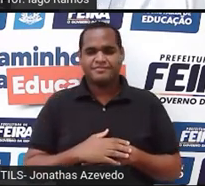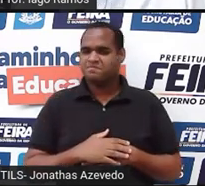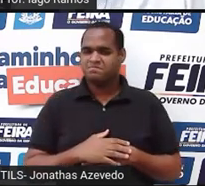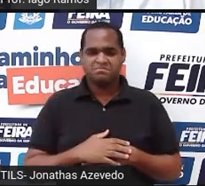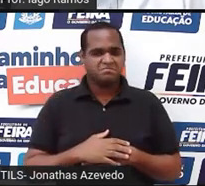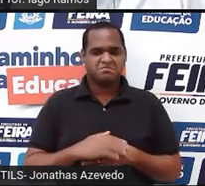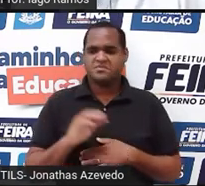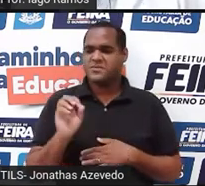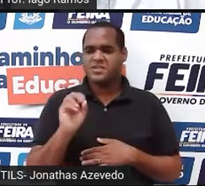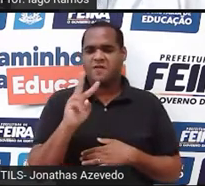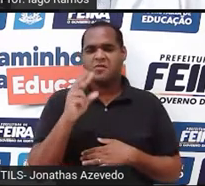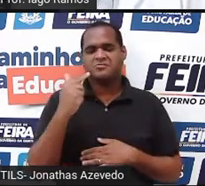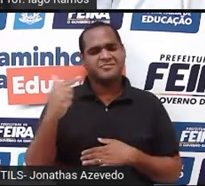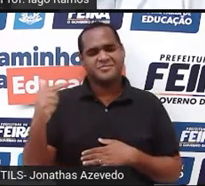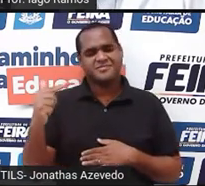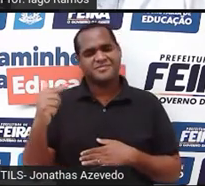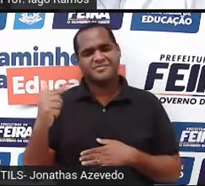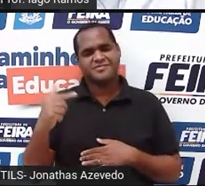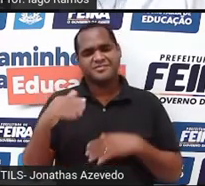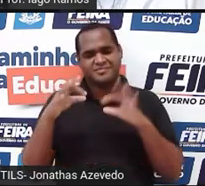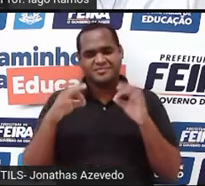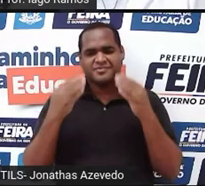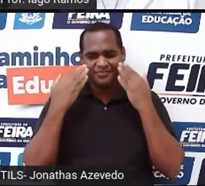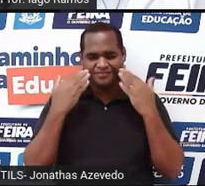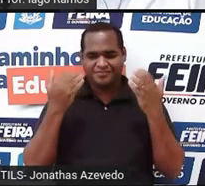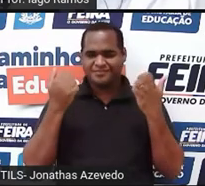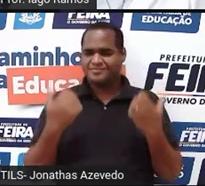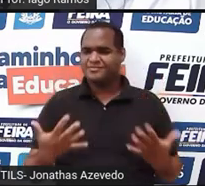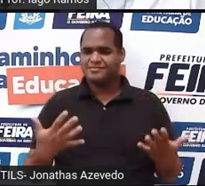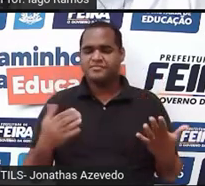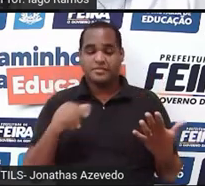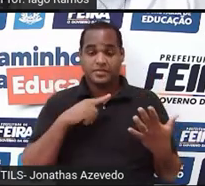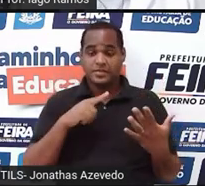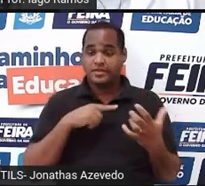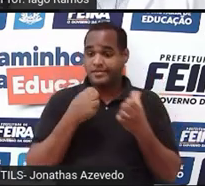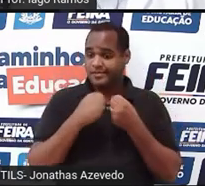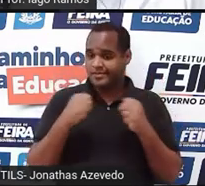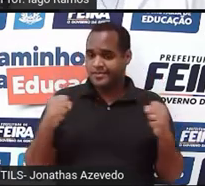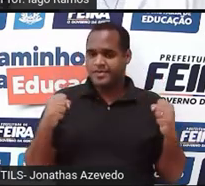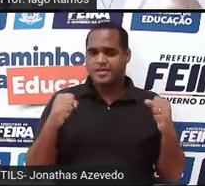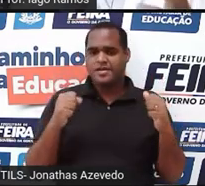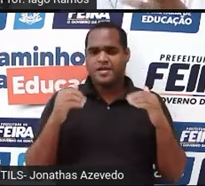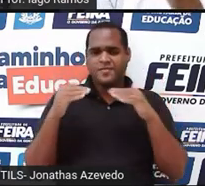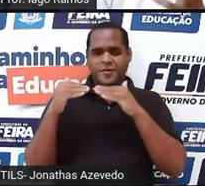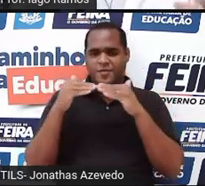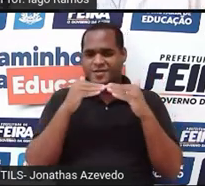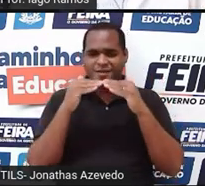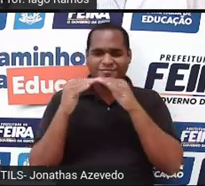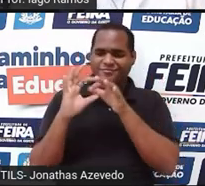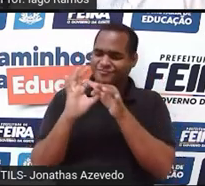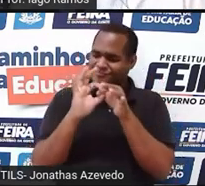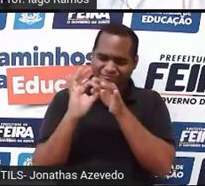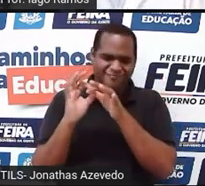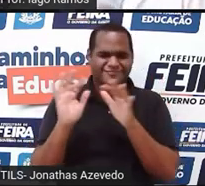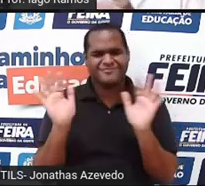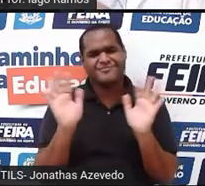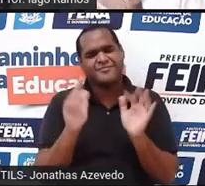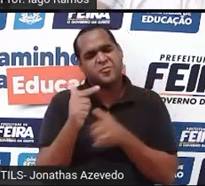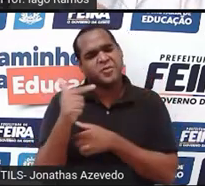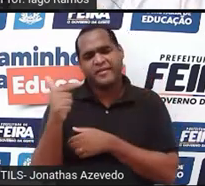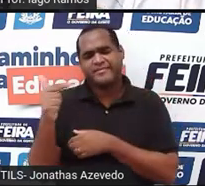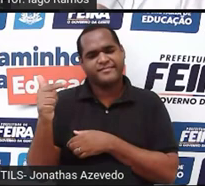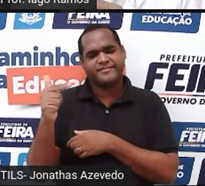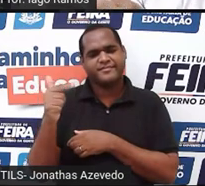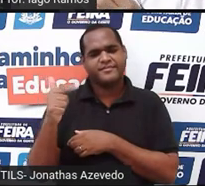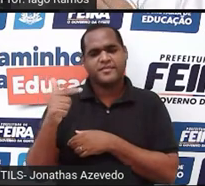valor aí que não tem nada a ver e justamente para mostrar que essas grandezas não tem uma relação à idade o